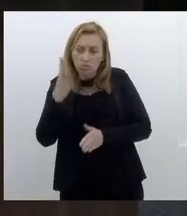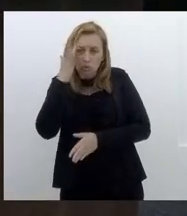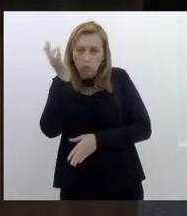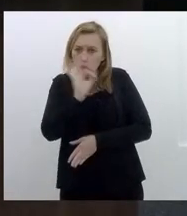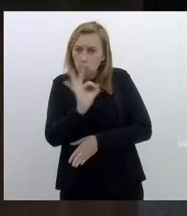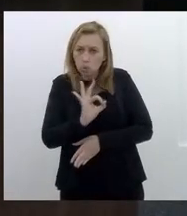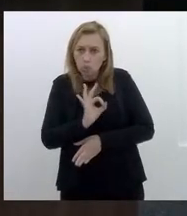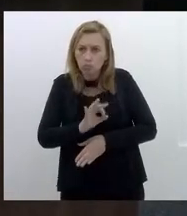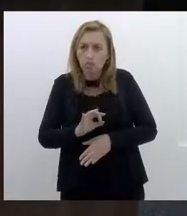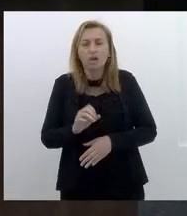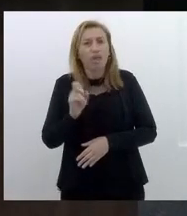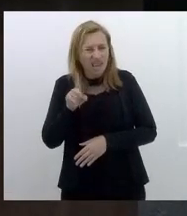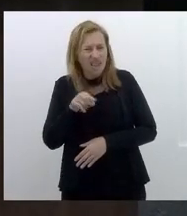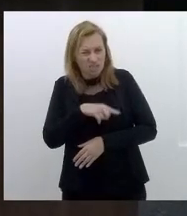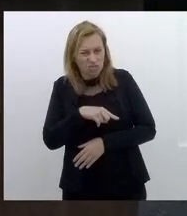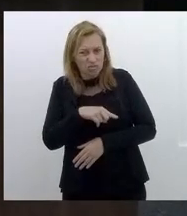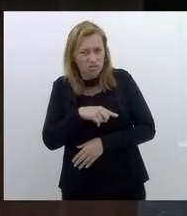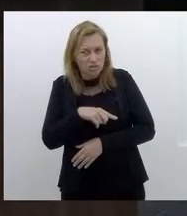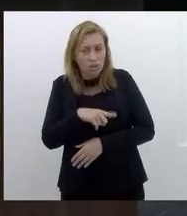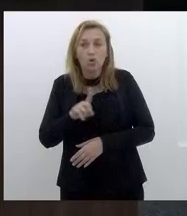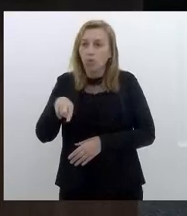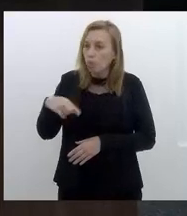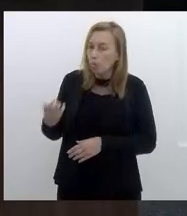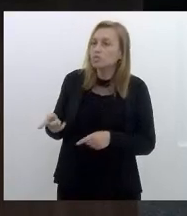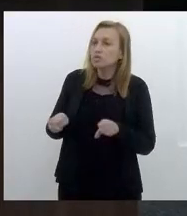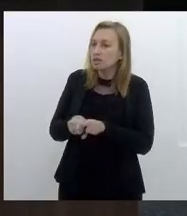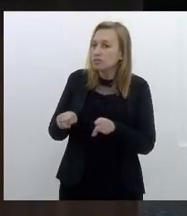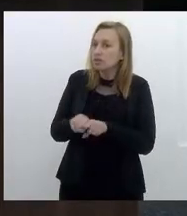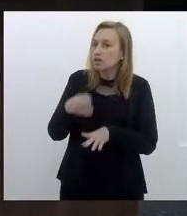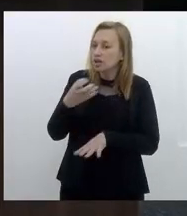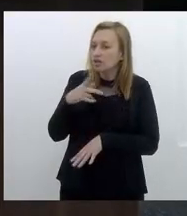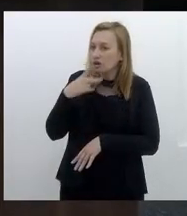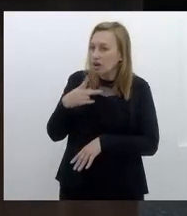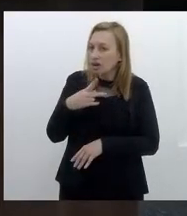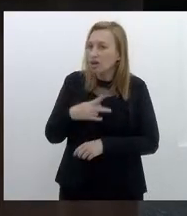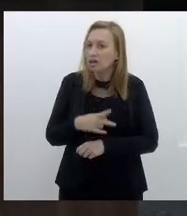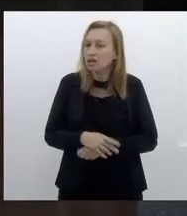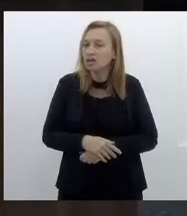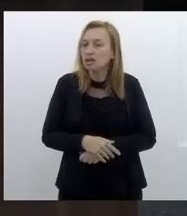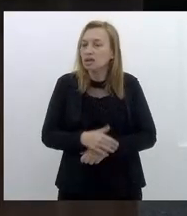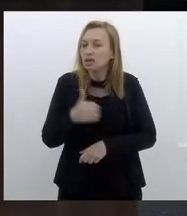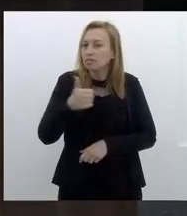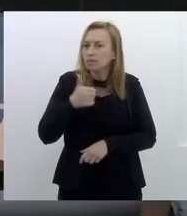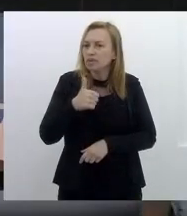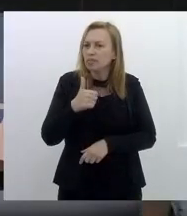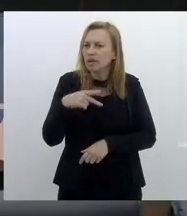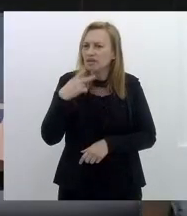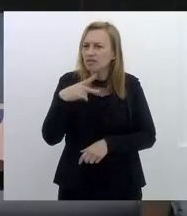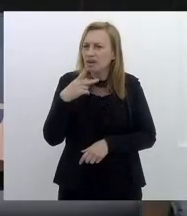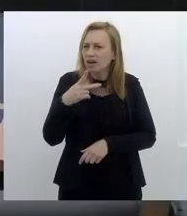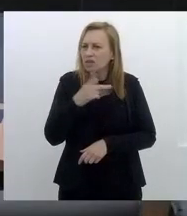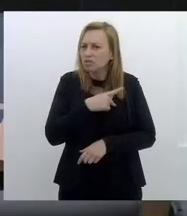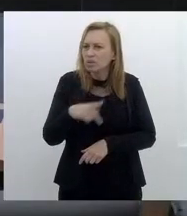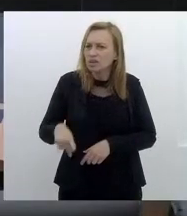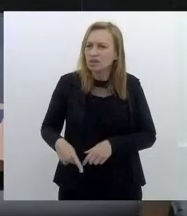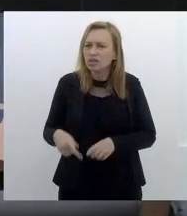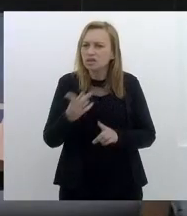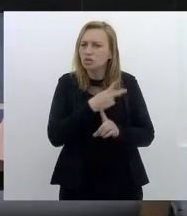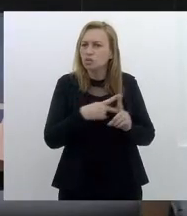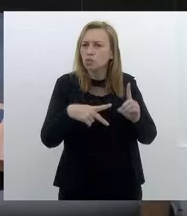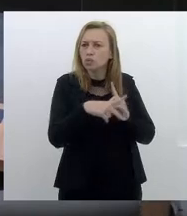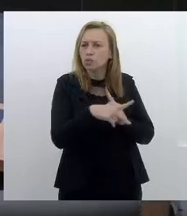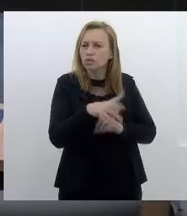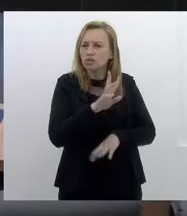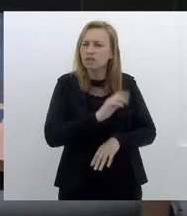estou entendendo não é isso mesmo outra coisa que eu queria pontuar que foi até a primeira fala do presidente do Rio